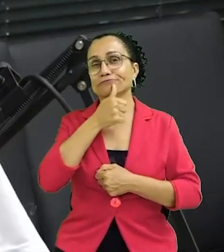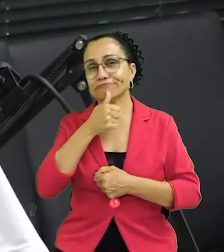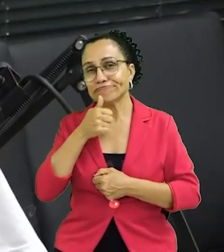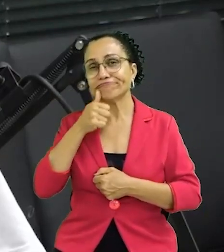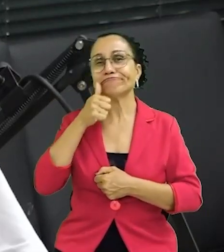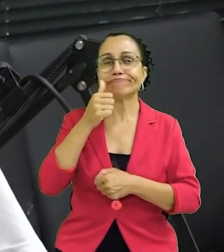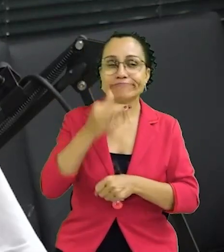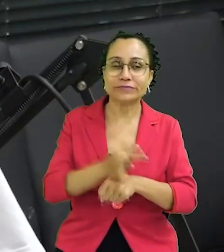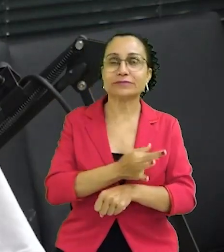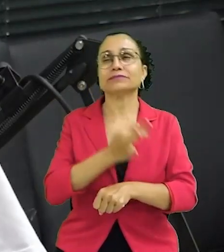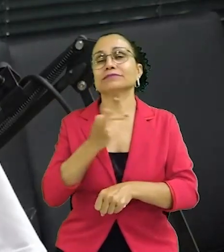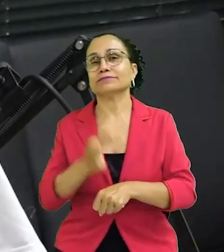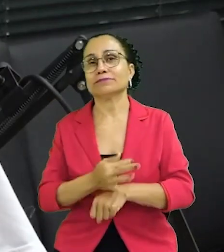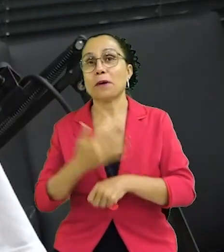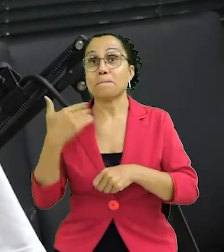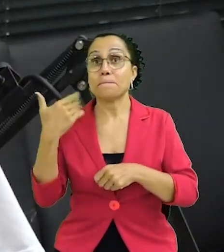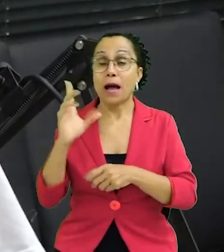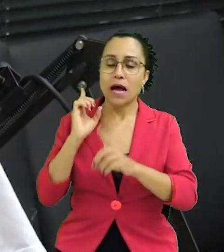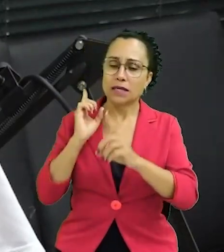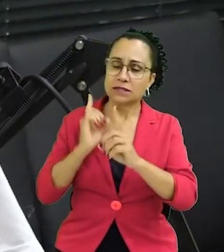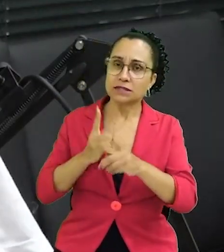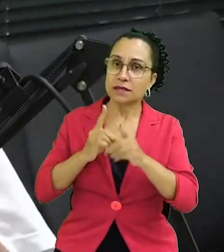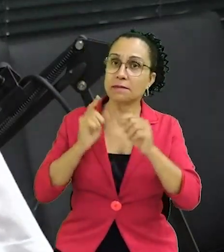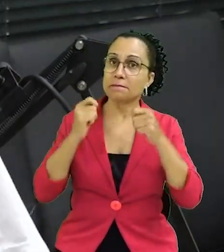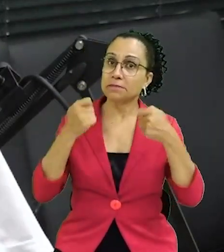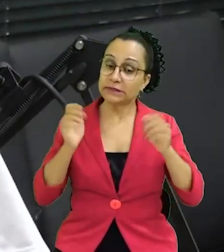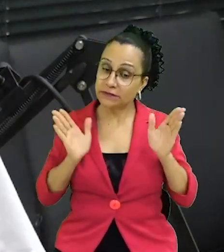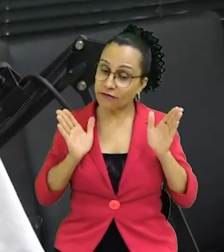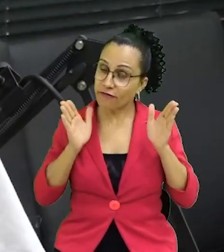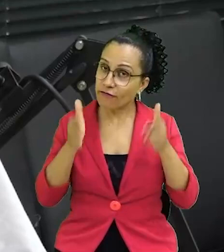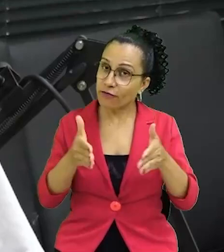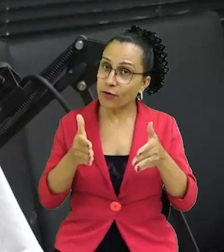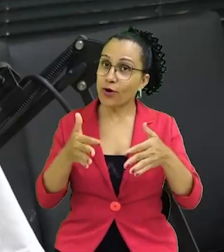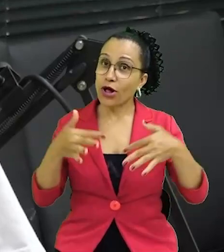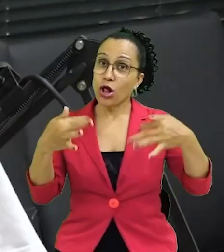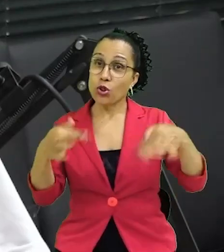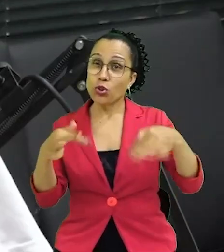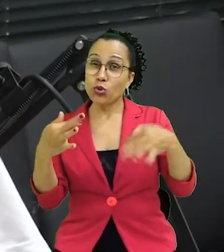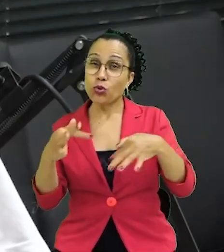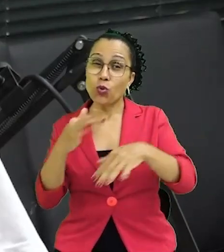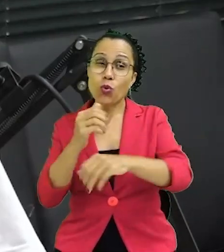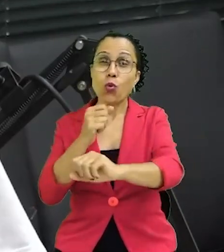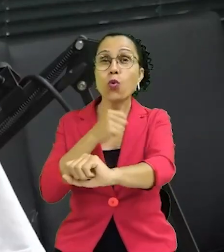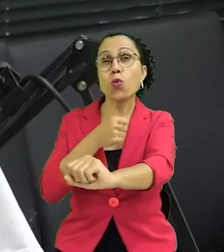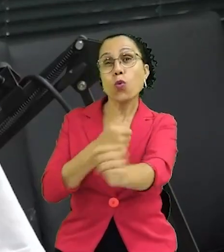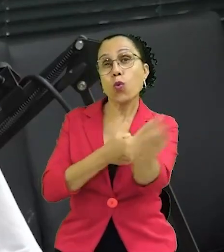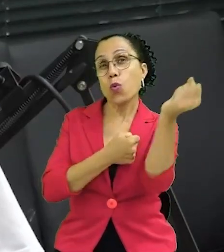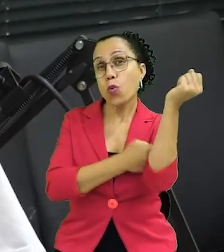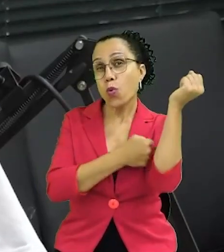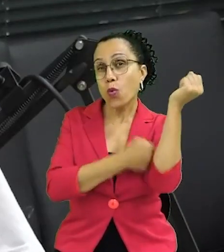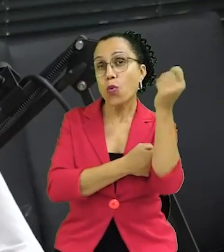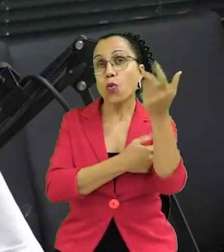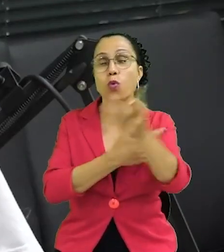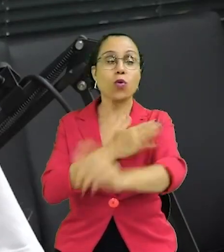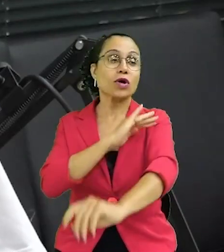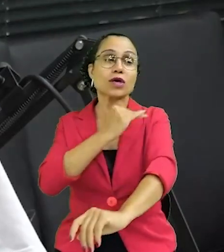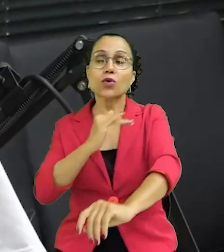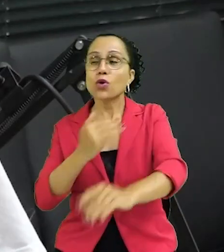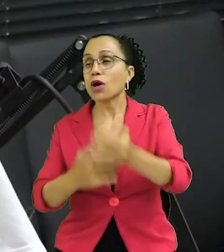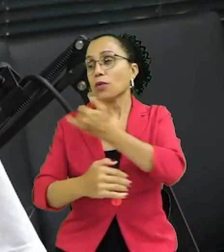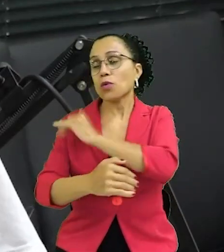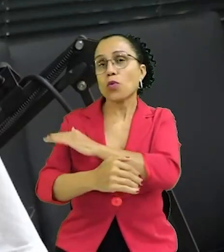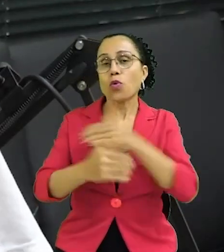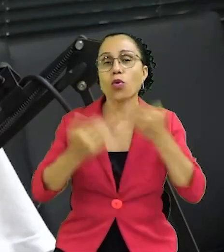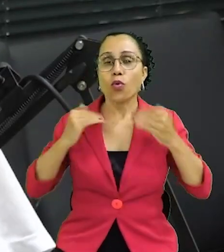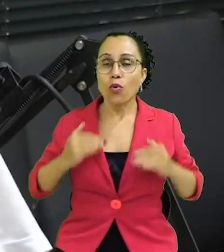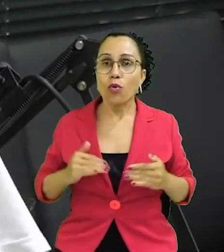um pouquinho mais de disciplina, de foco, de dor muscular em alguns casos, de recuperação, né, na parte de